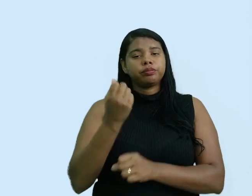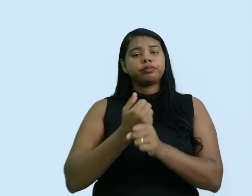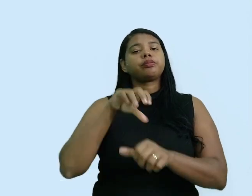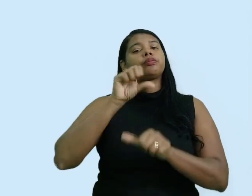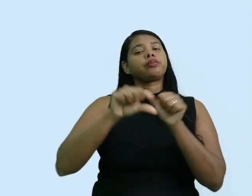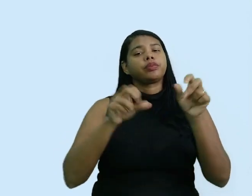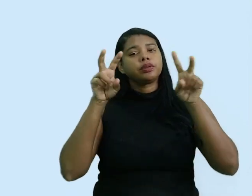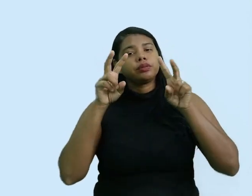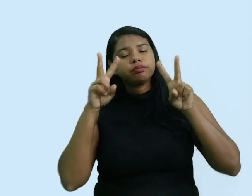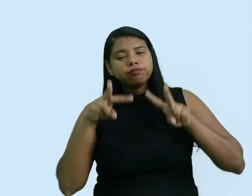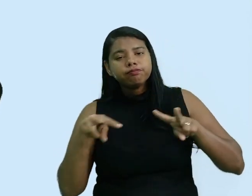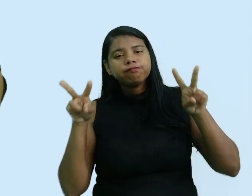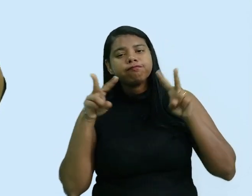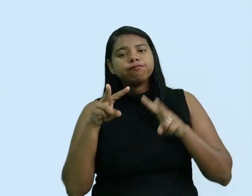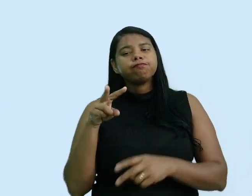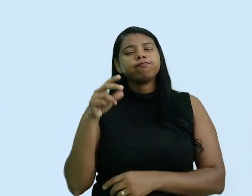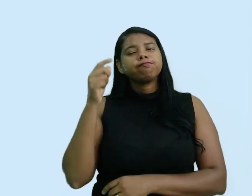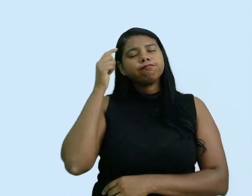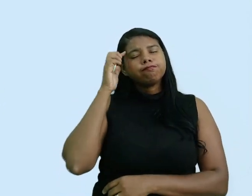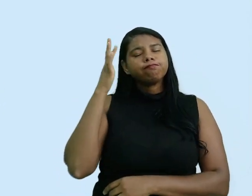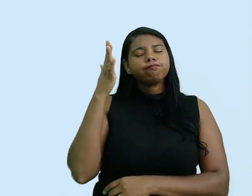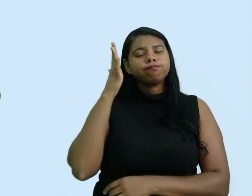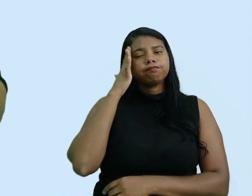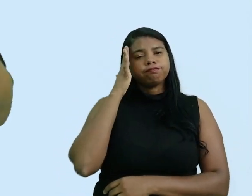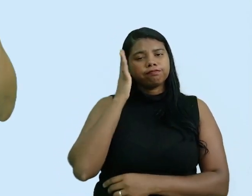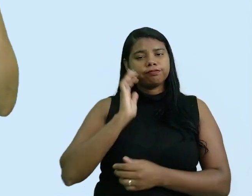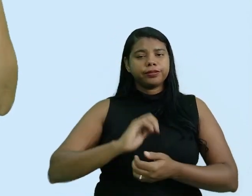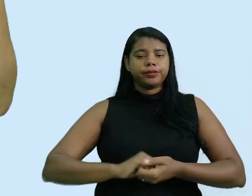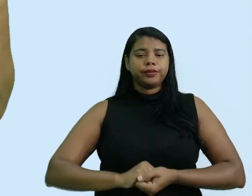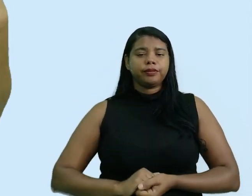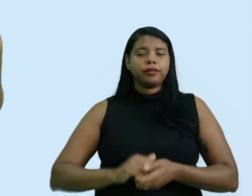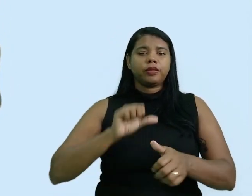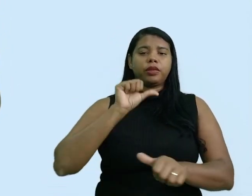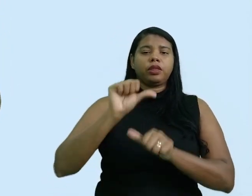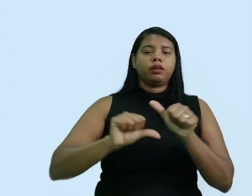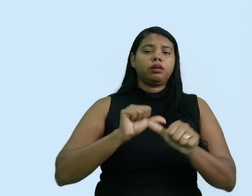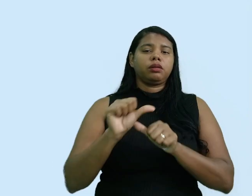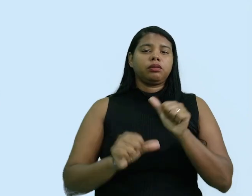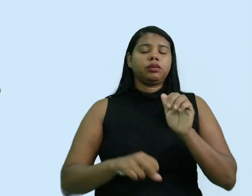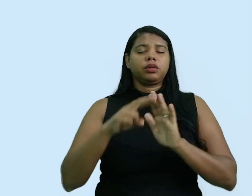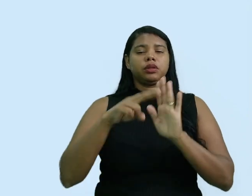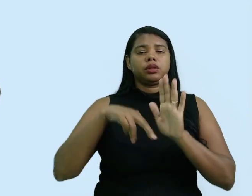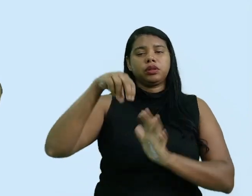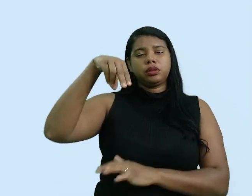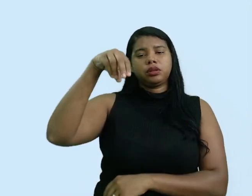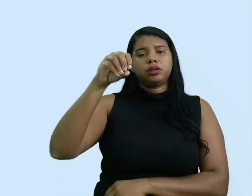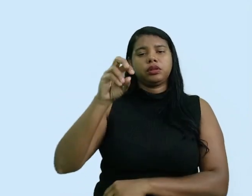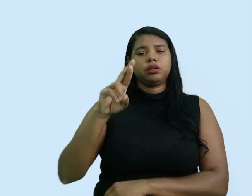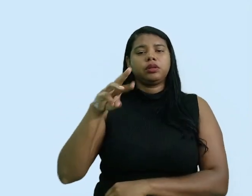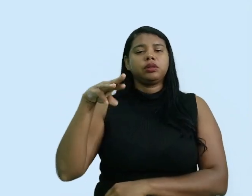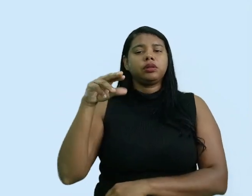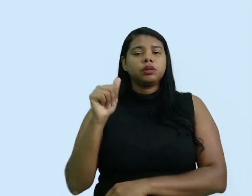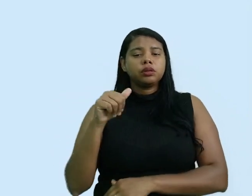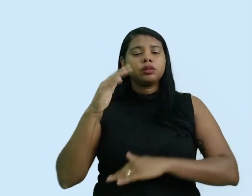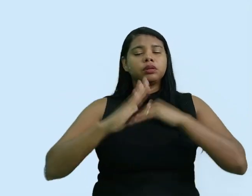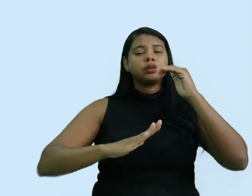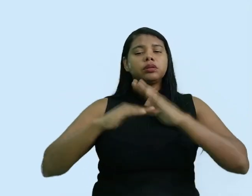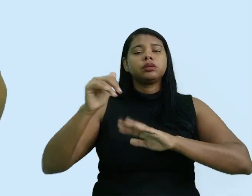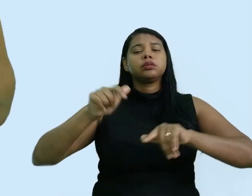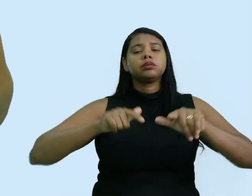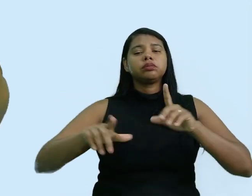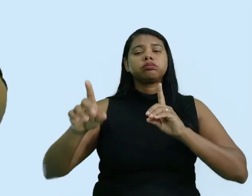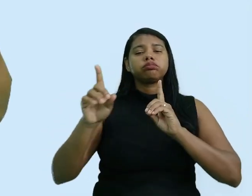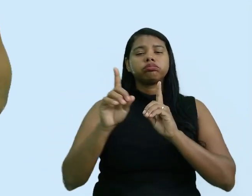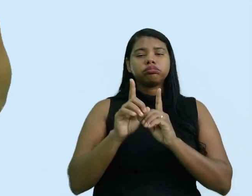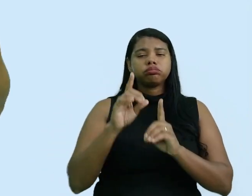que ser revisto, tá? Então, isso aí foi um gargalo, né, nessa modificação da norma que os profissionais têm encontrado. De que forma eu